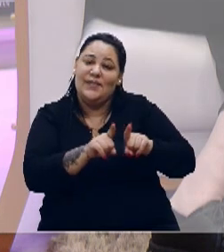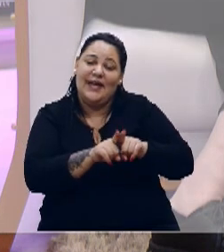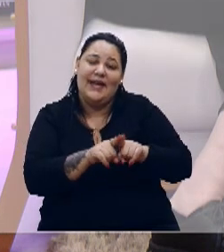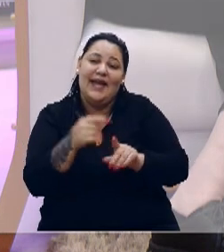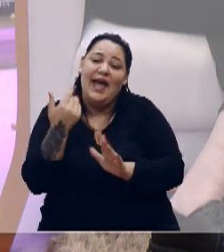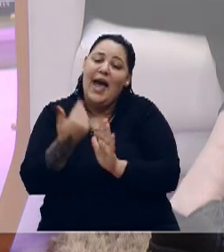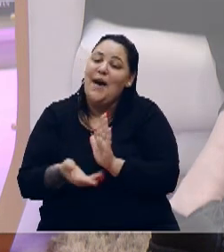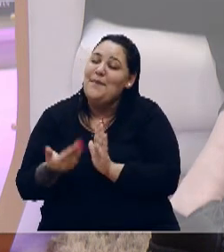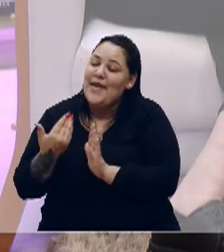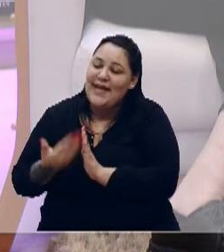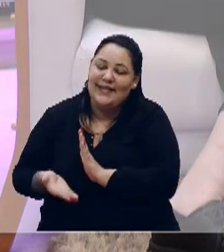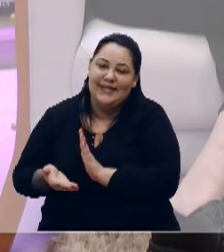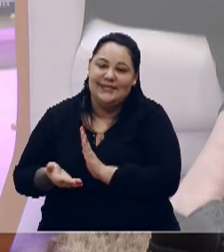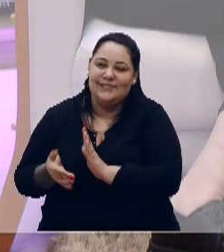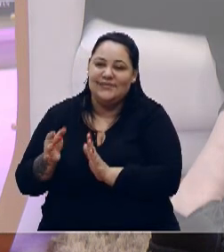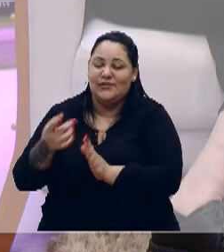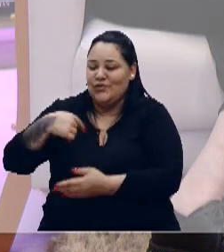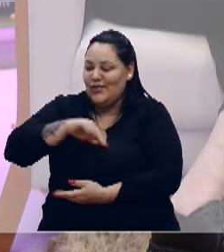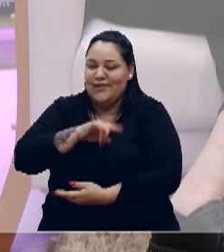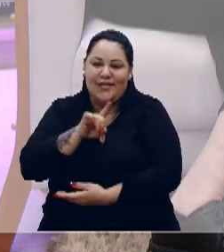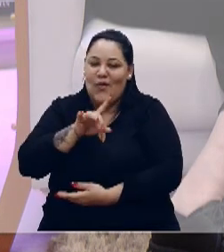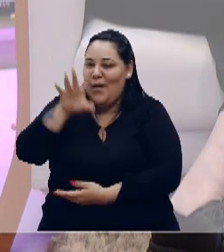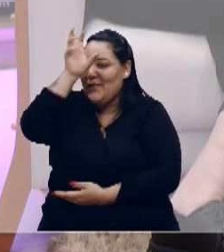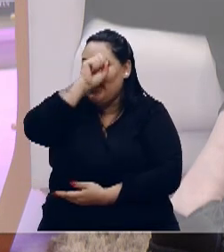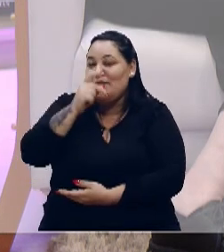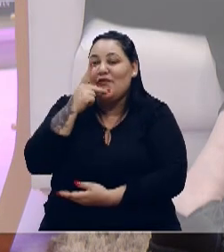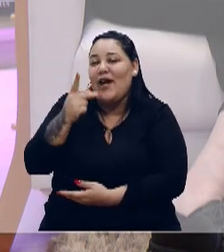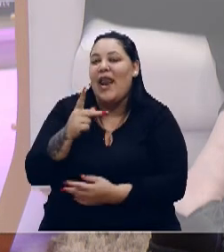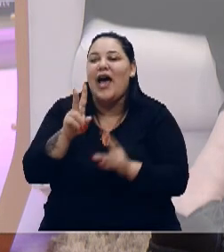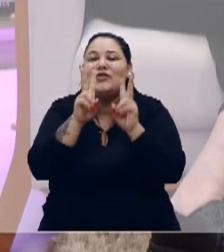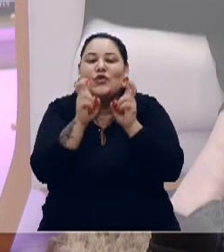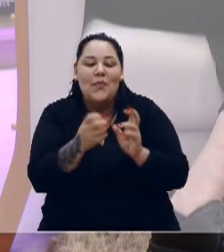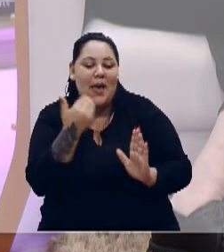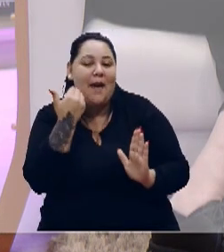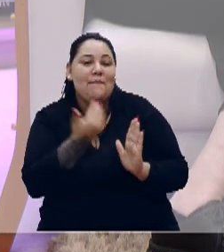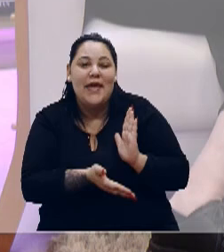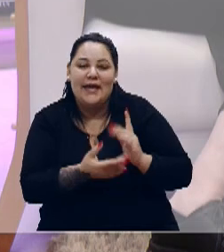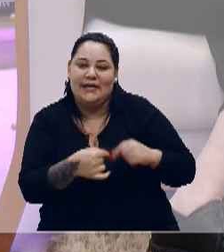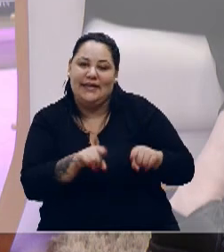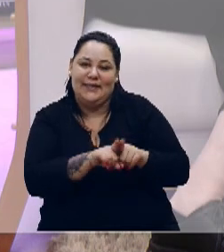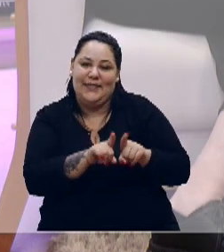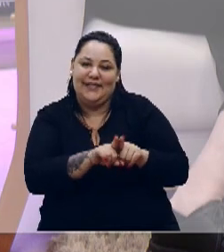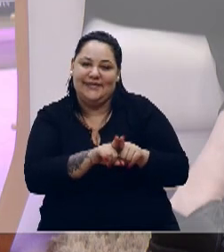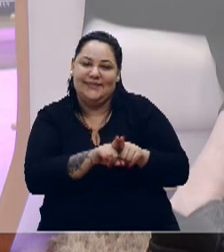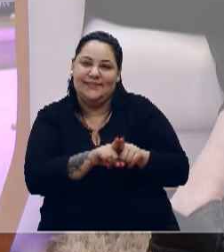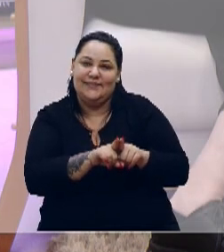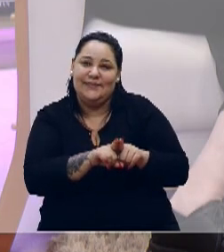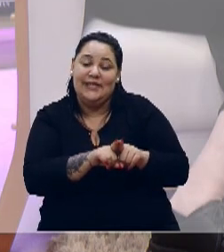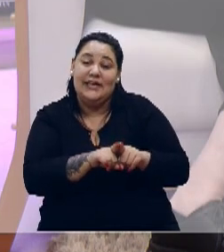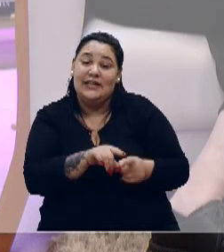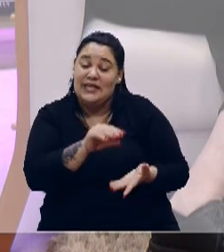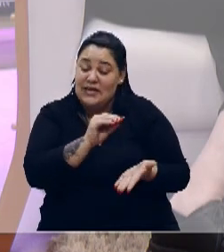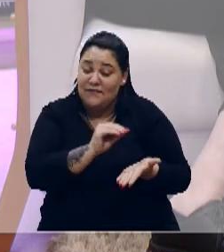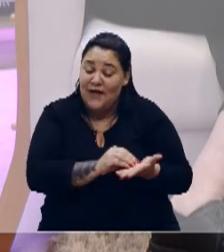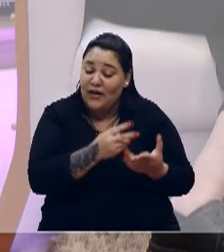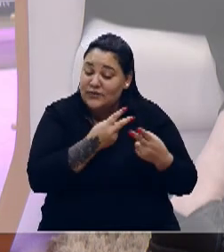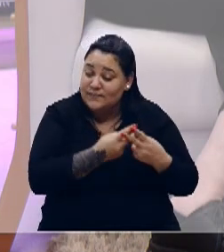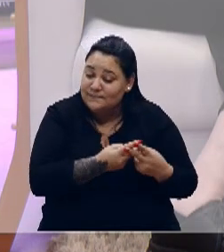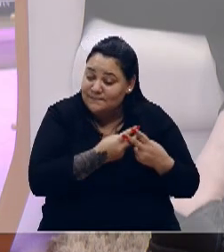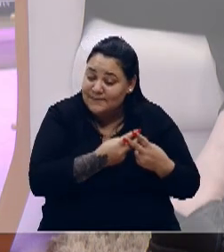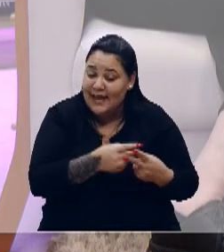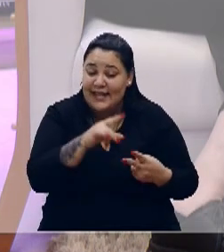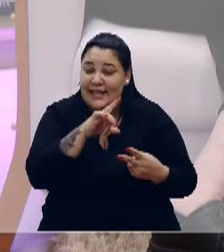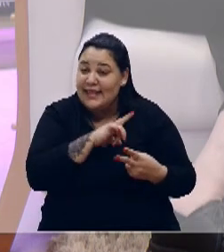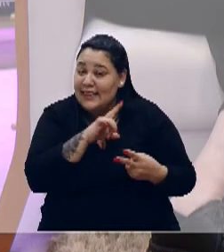perda. Nós não aprendemos a falar sobre perda. E nessa intolerância tem esses atropelos